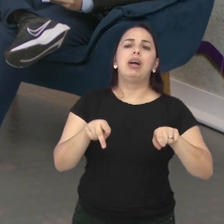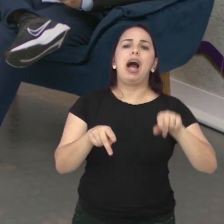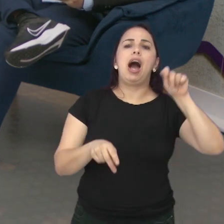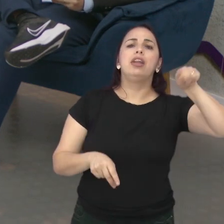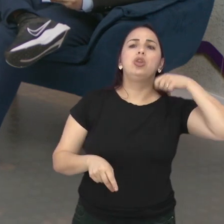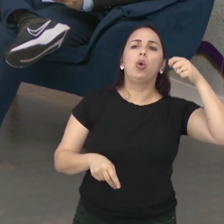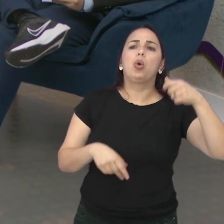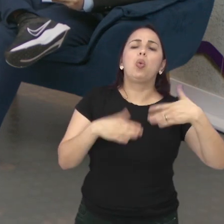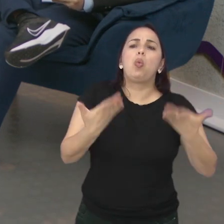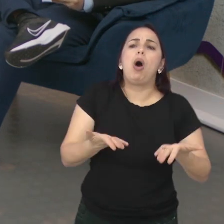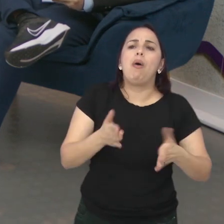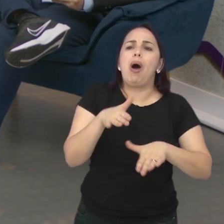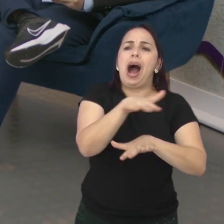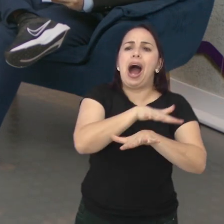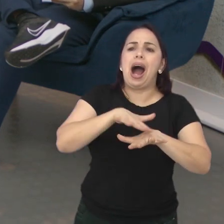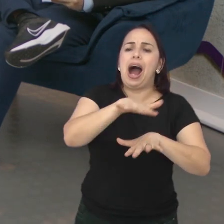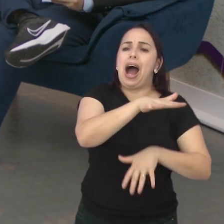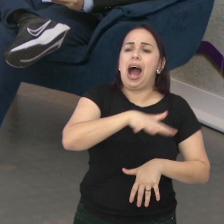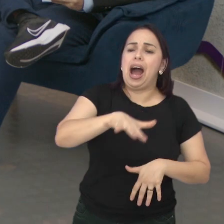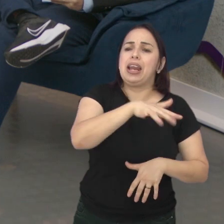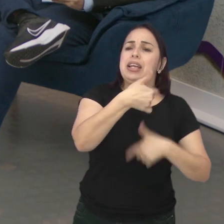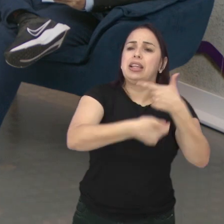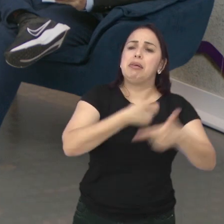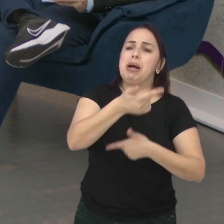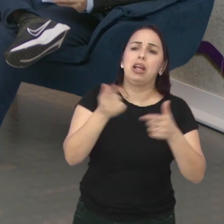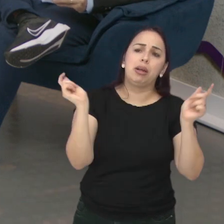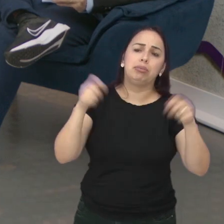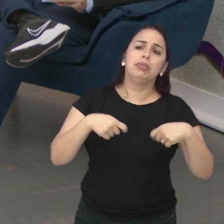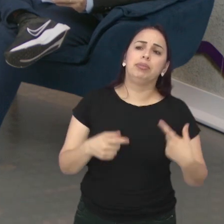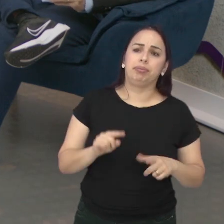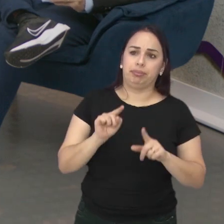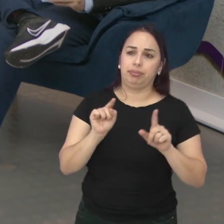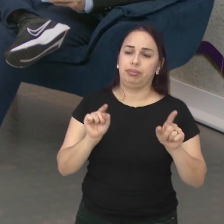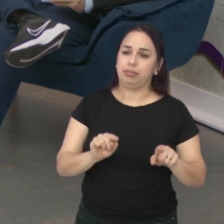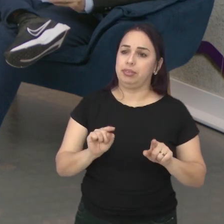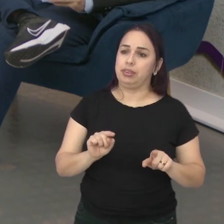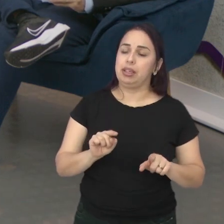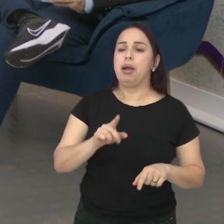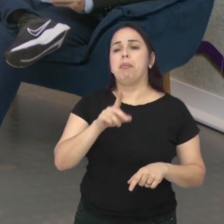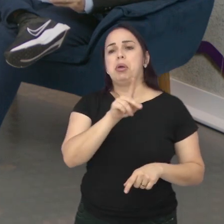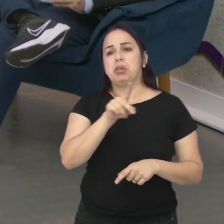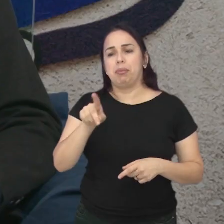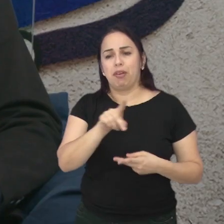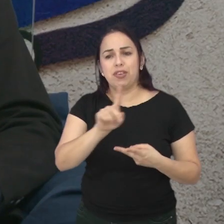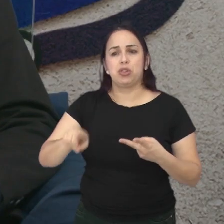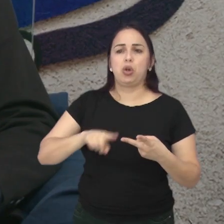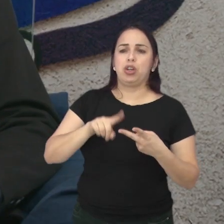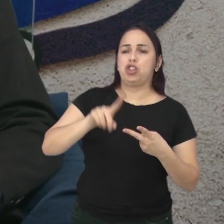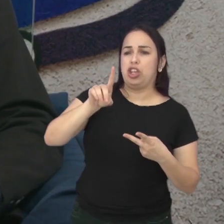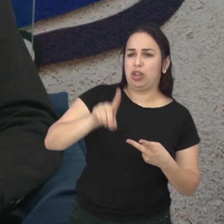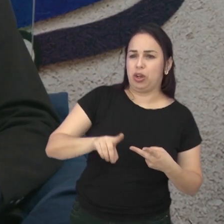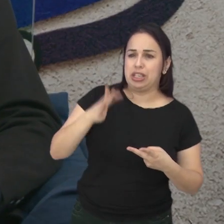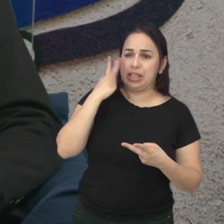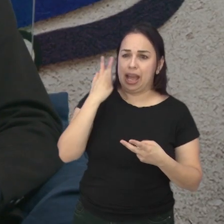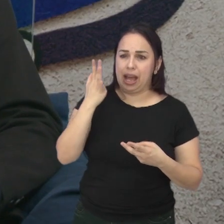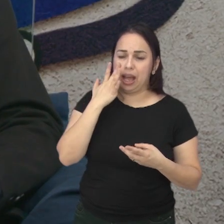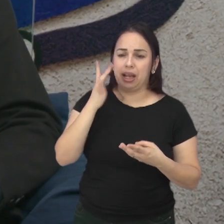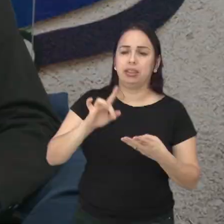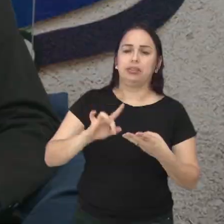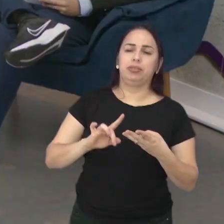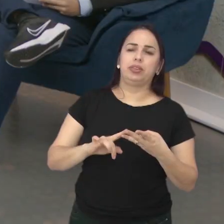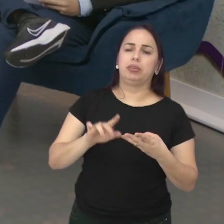as outras áreas que ele consegue atuar? Ele pode ser ator de teatro, professor, e também tem outras